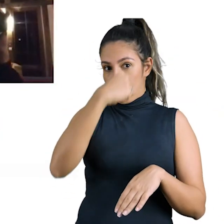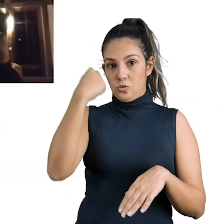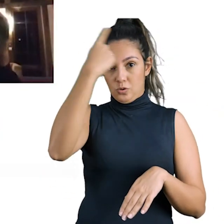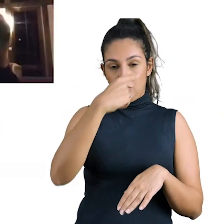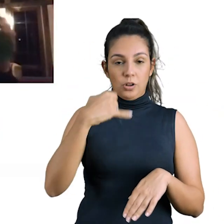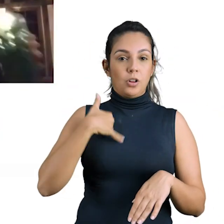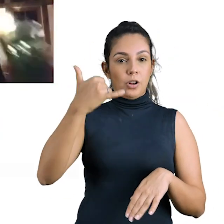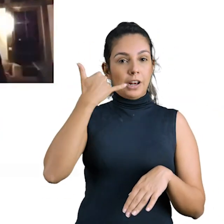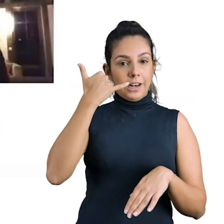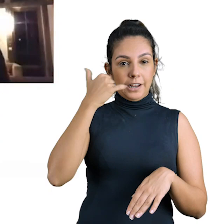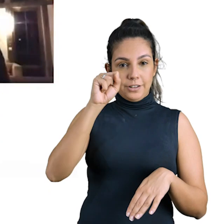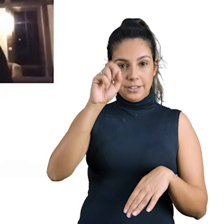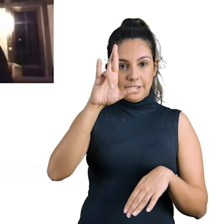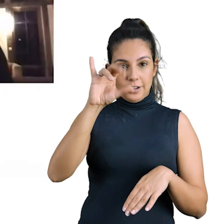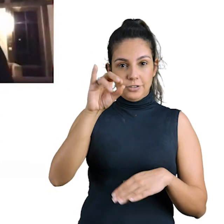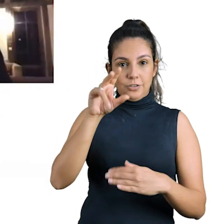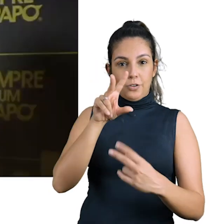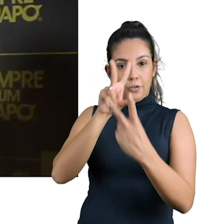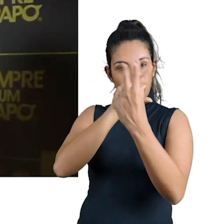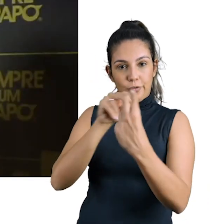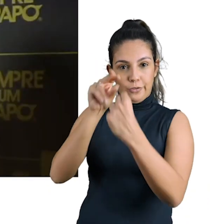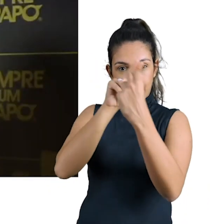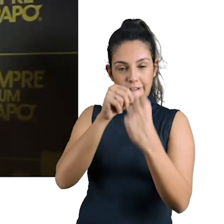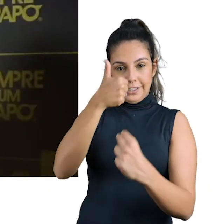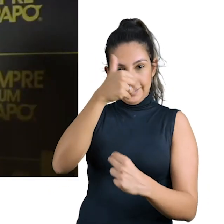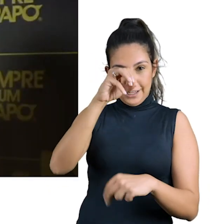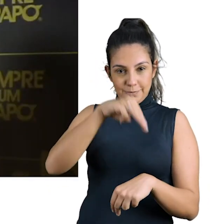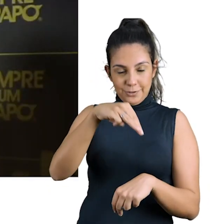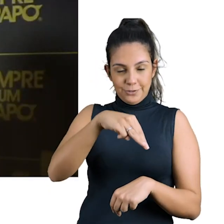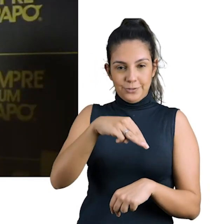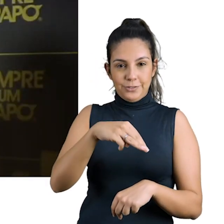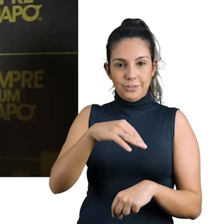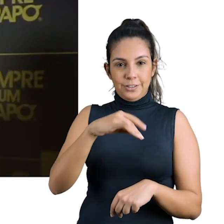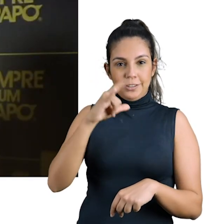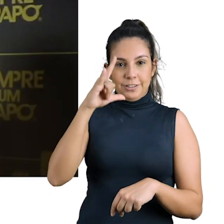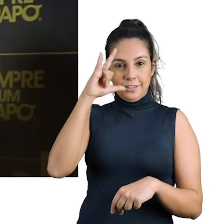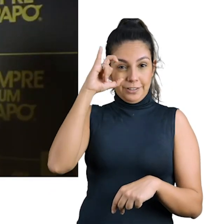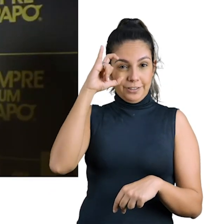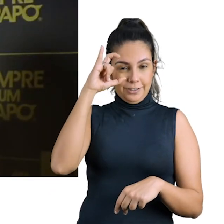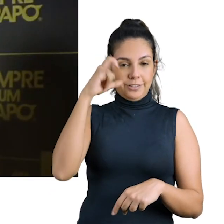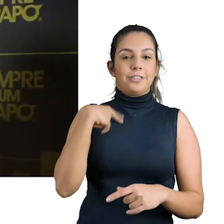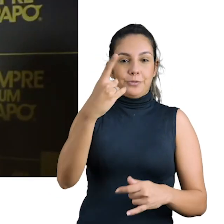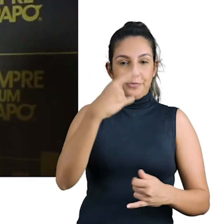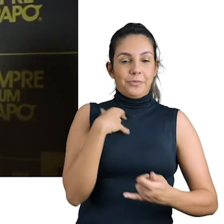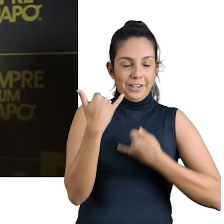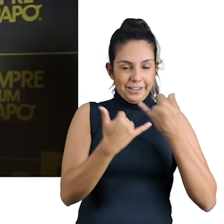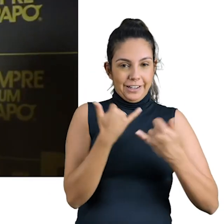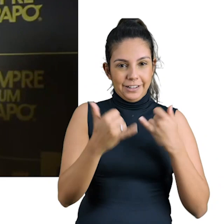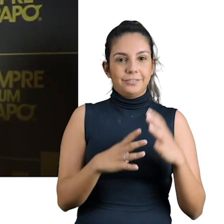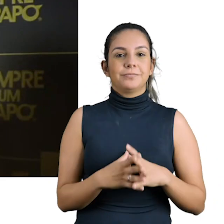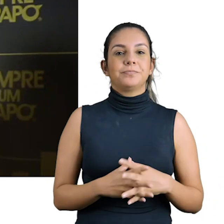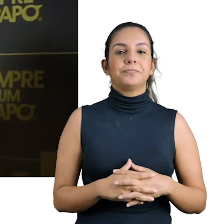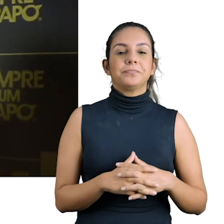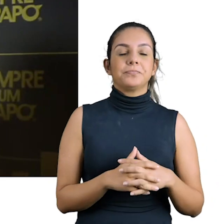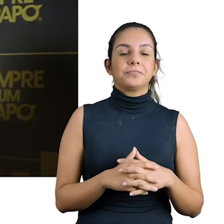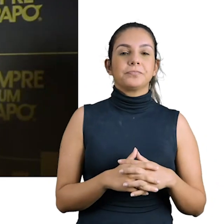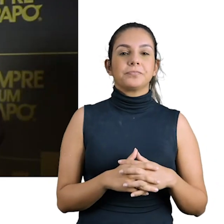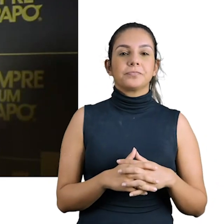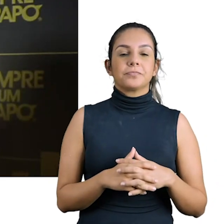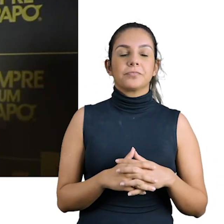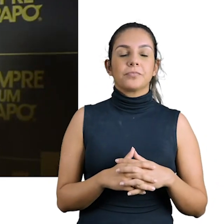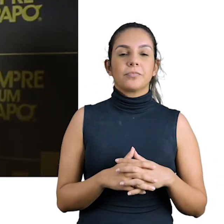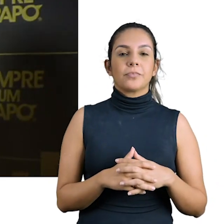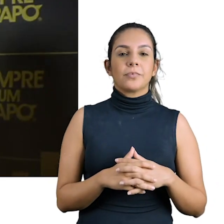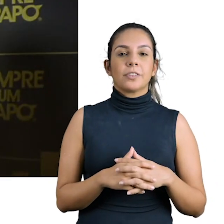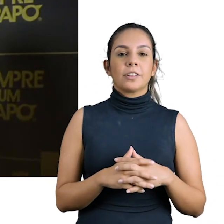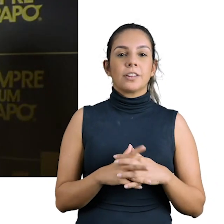Durante todos os dias, 14 horas, eu ligo para o Sérgio, a gente fala 10 minutos no Instagram. O mínimo que vai acontecer é a gente se divertir,